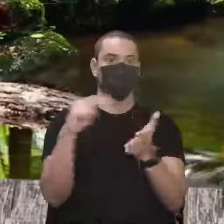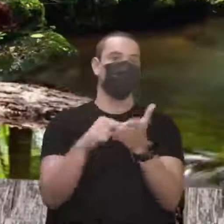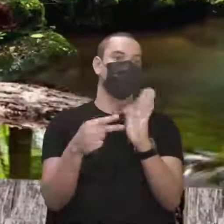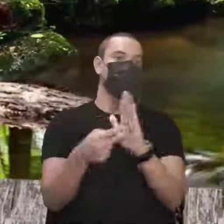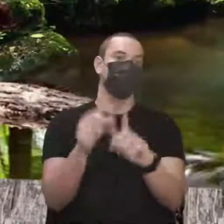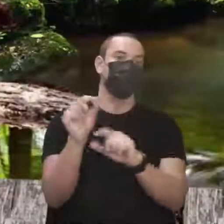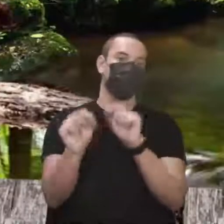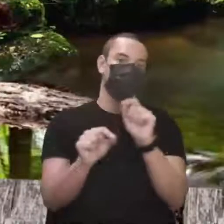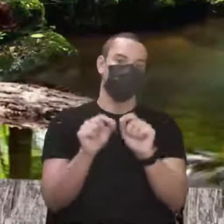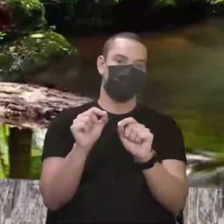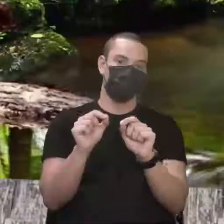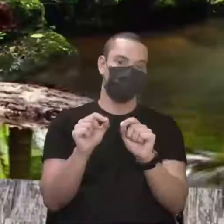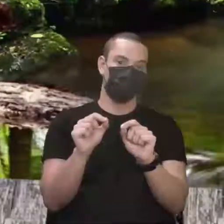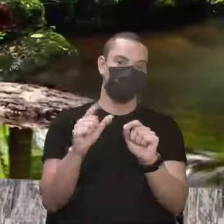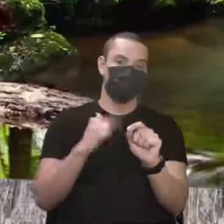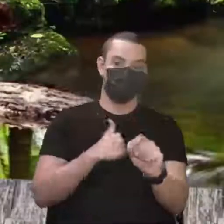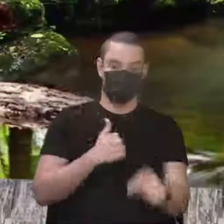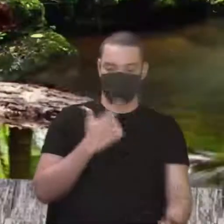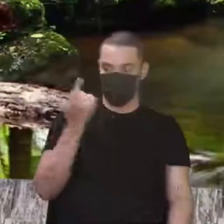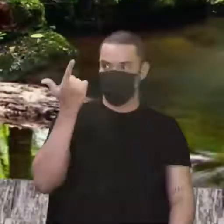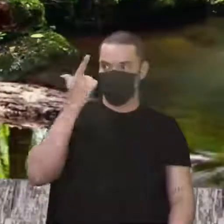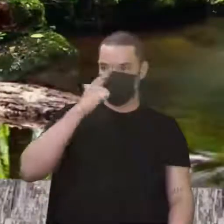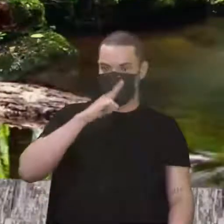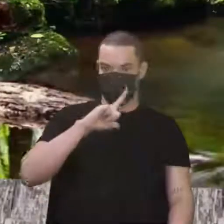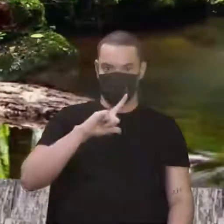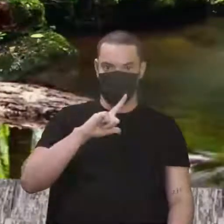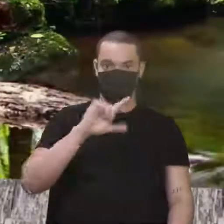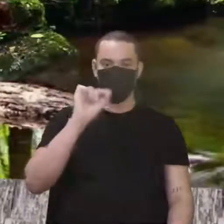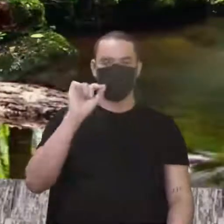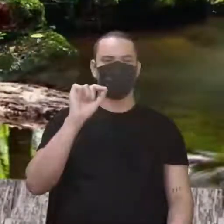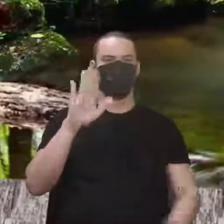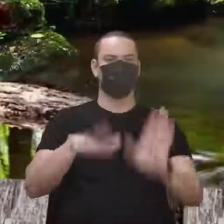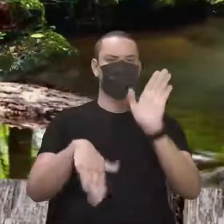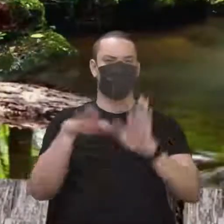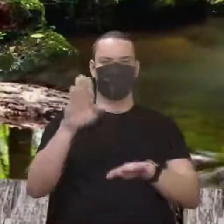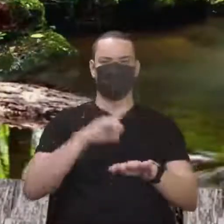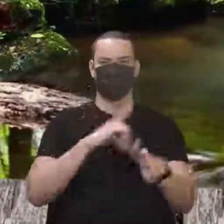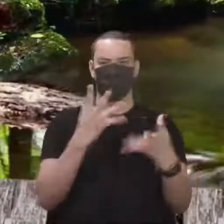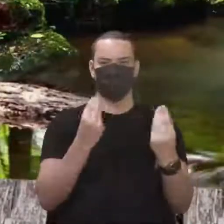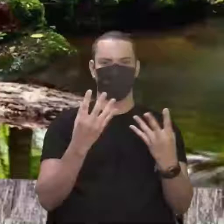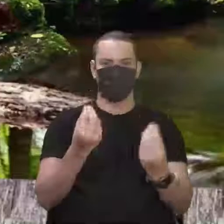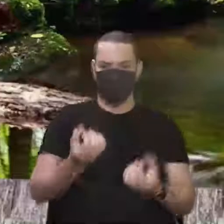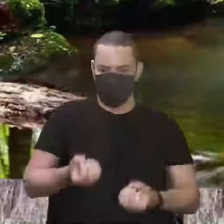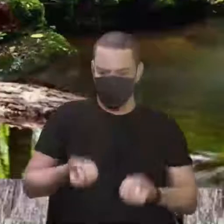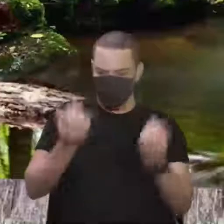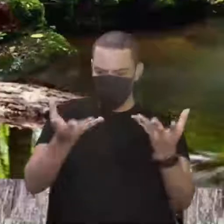eu vou conseguir, eu estou tendo a minha